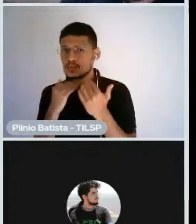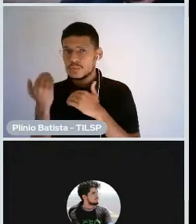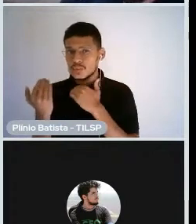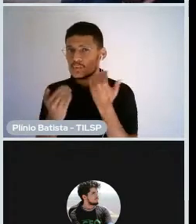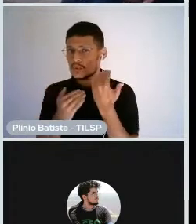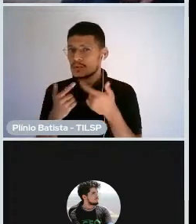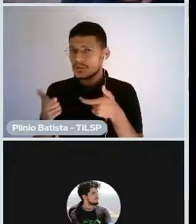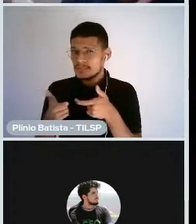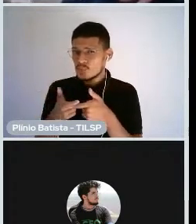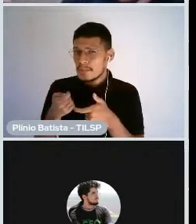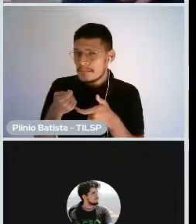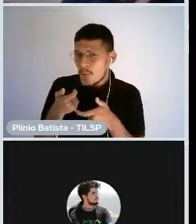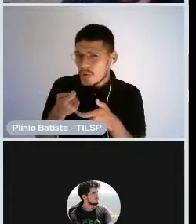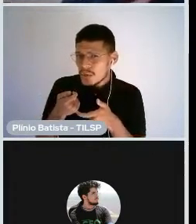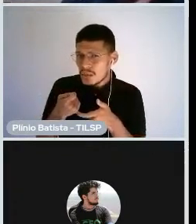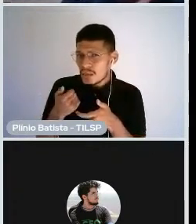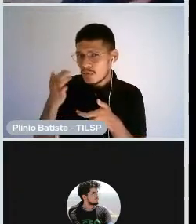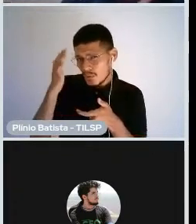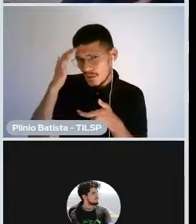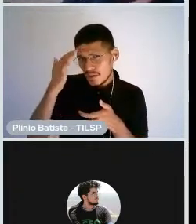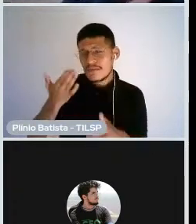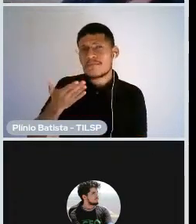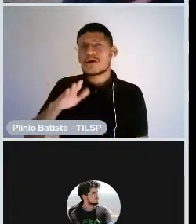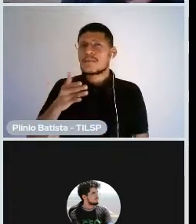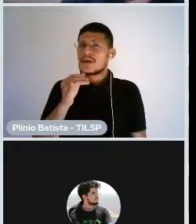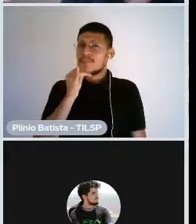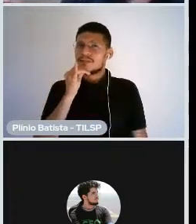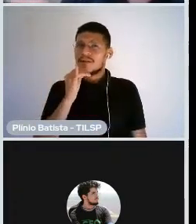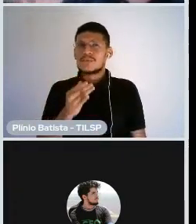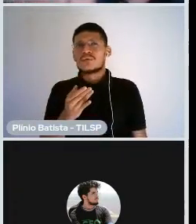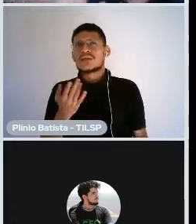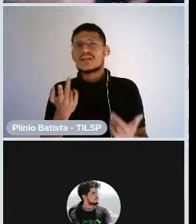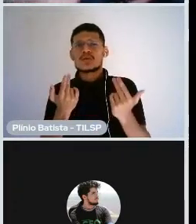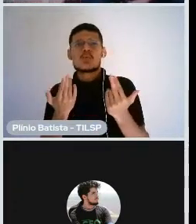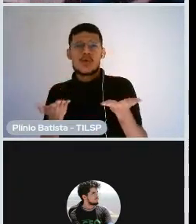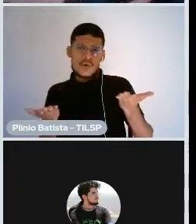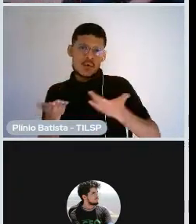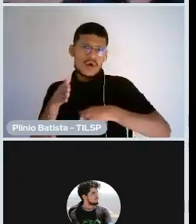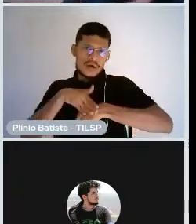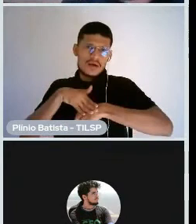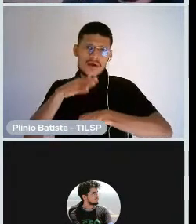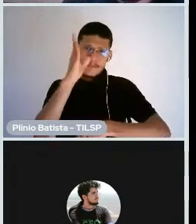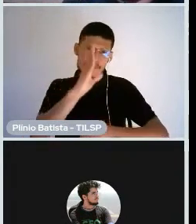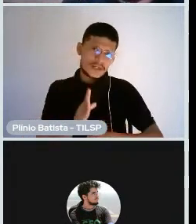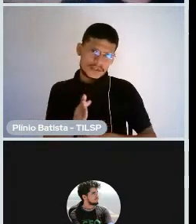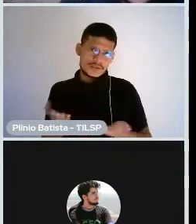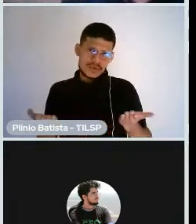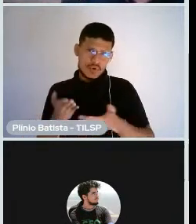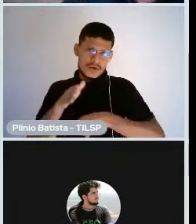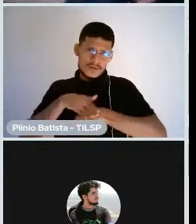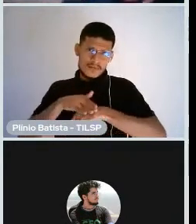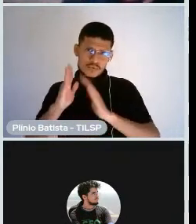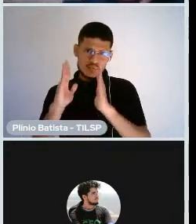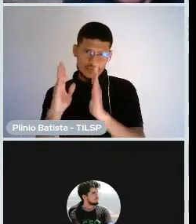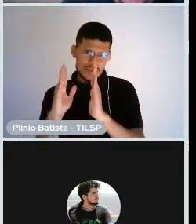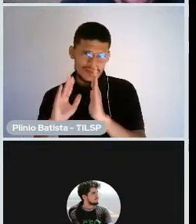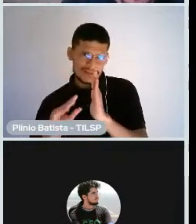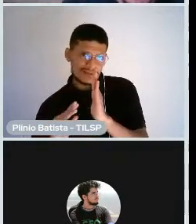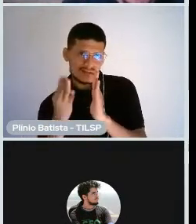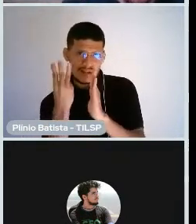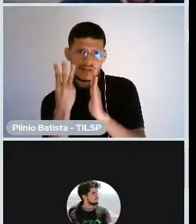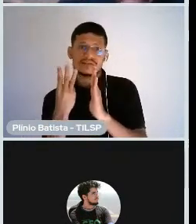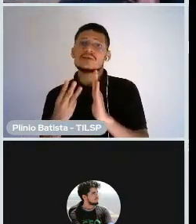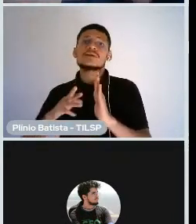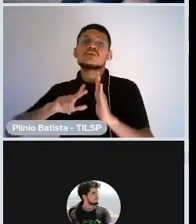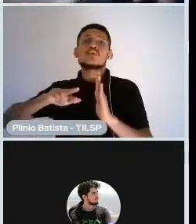da natalidade. Seria mais ou menos o que a pirâmide brasileira se encontra, mais ou menos no estágio 3. Infelizmente não é em formato